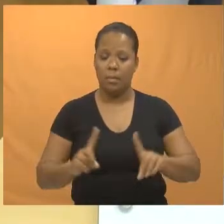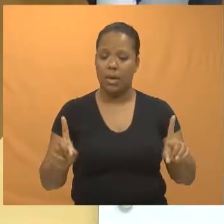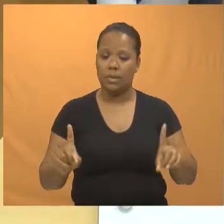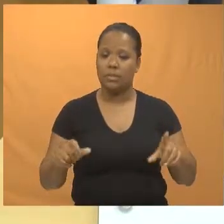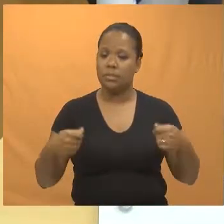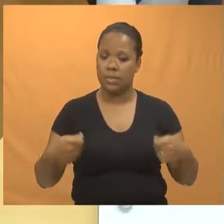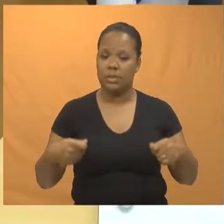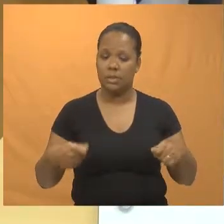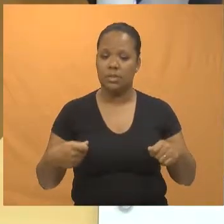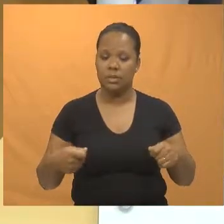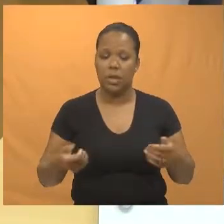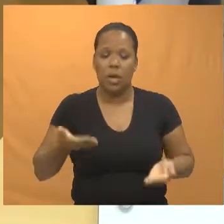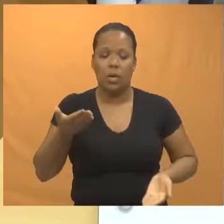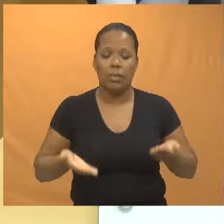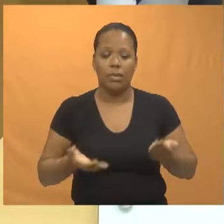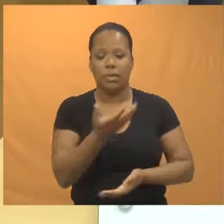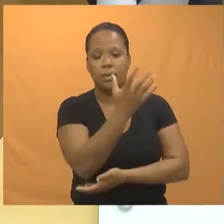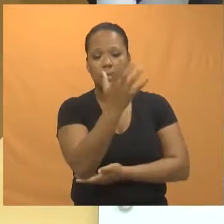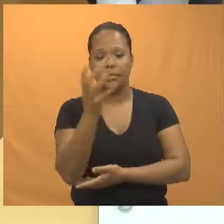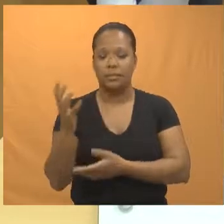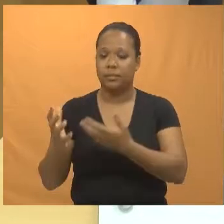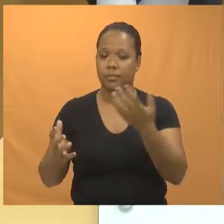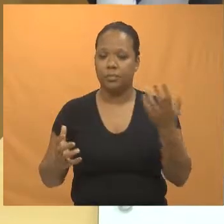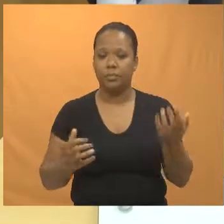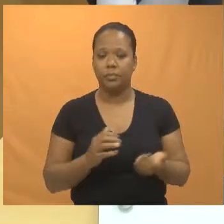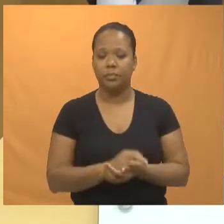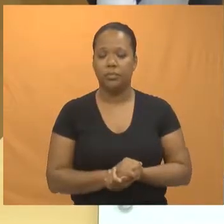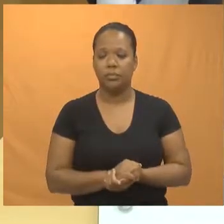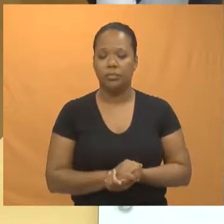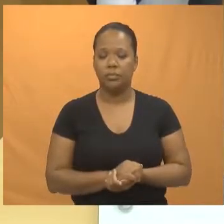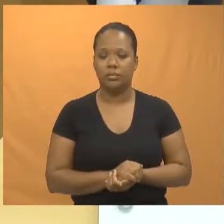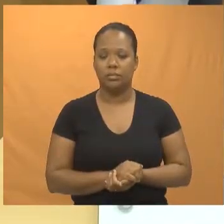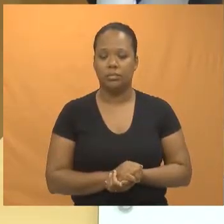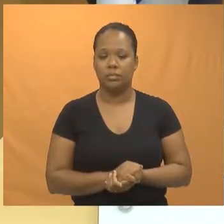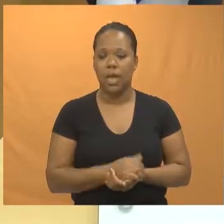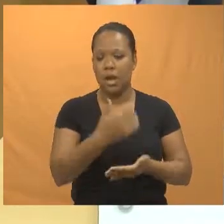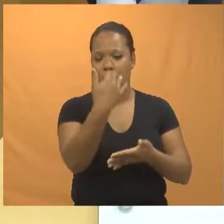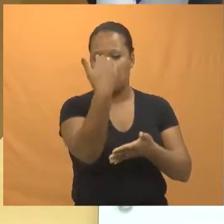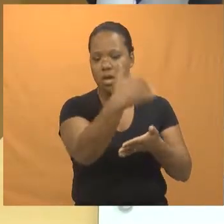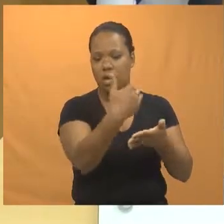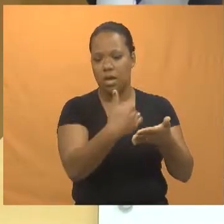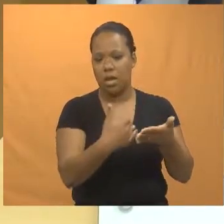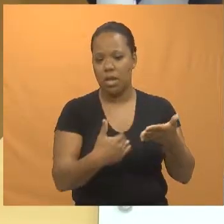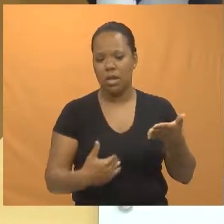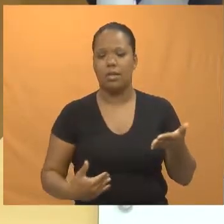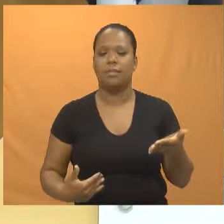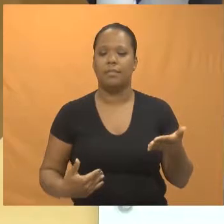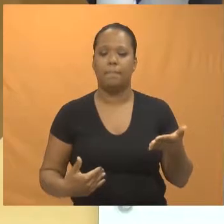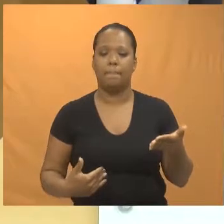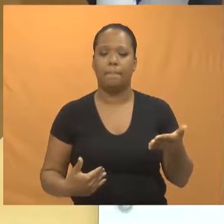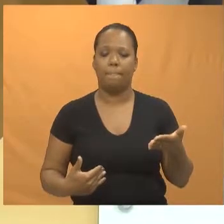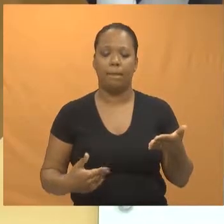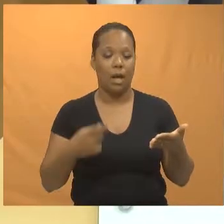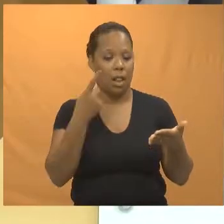exige são as compensações ambientais. Então, por todos esses motivos aqui que elenquei na tribuna, fazendo uma análise